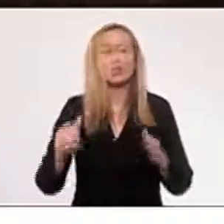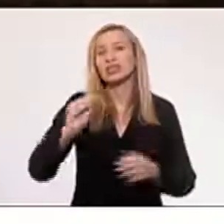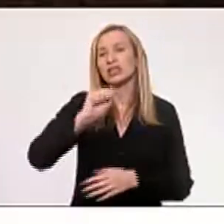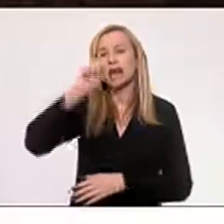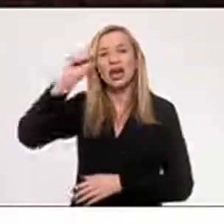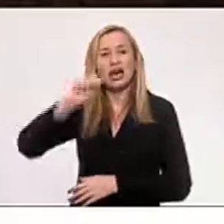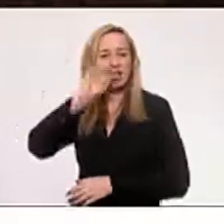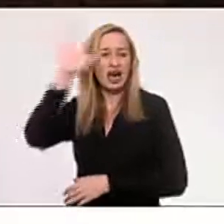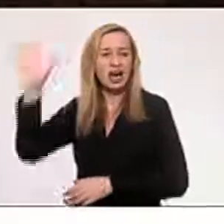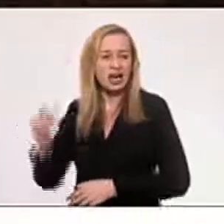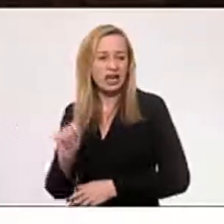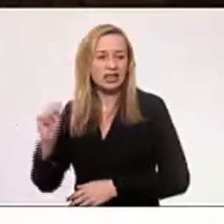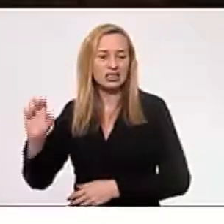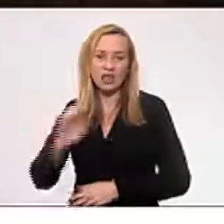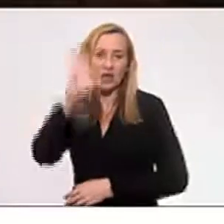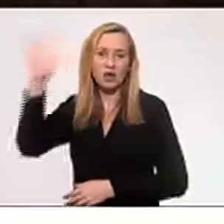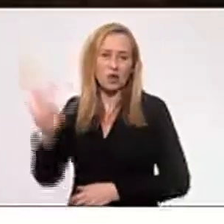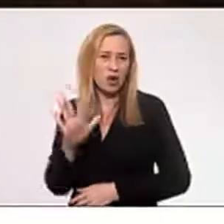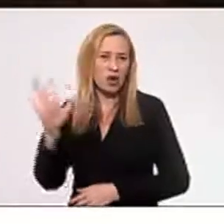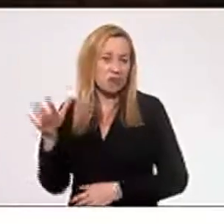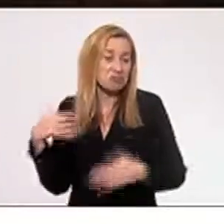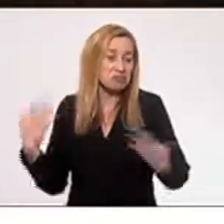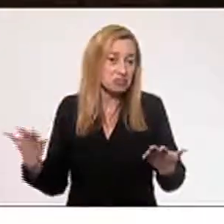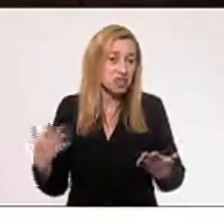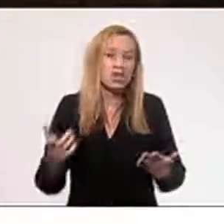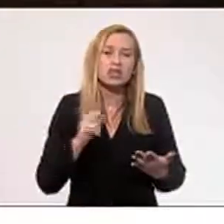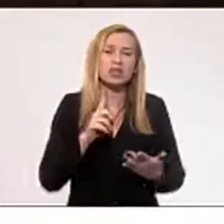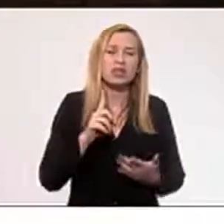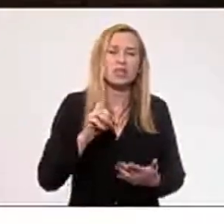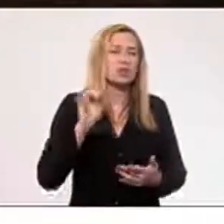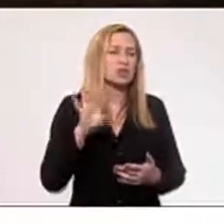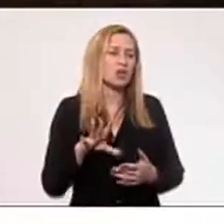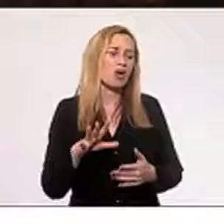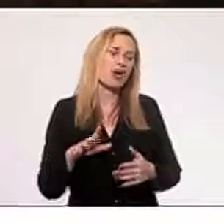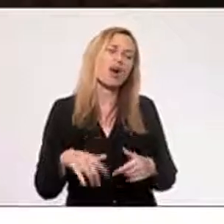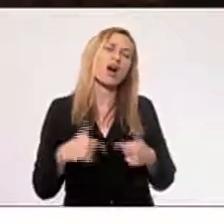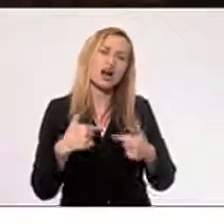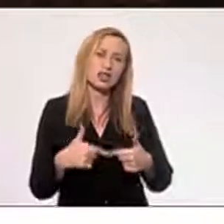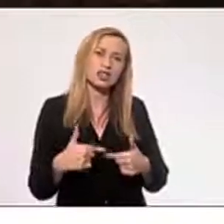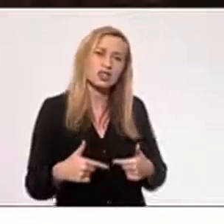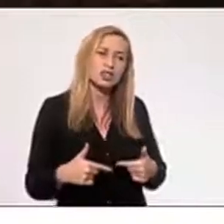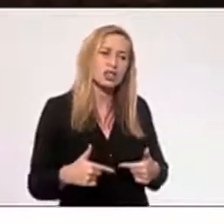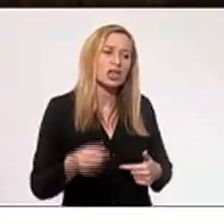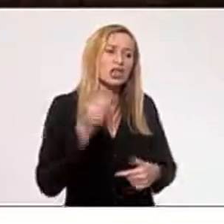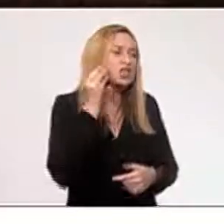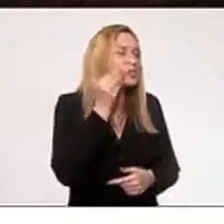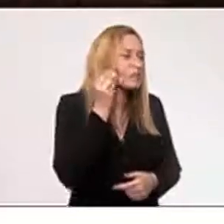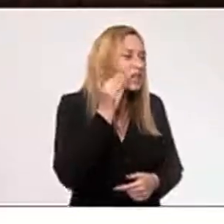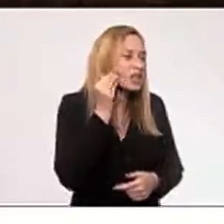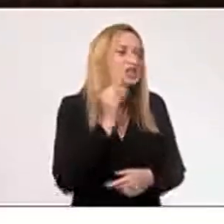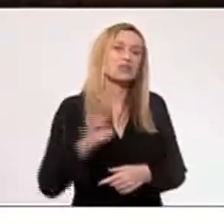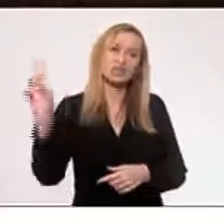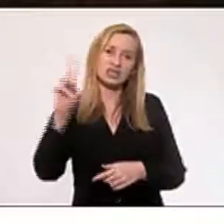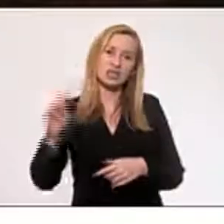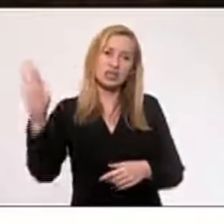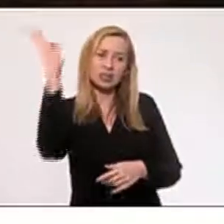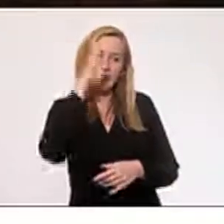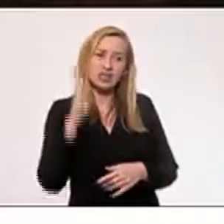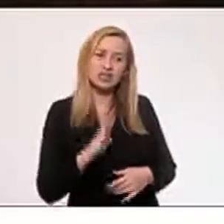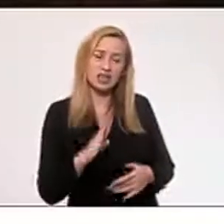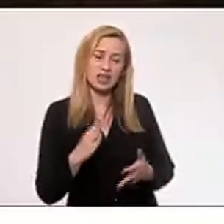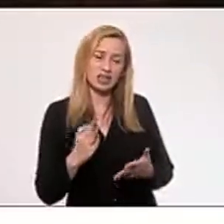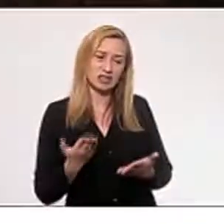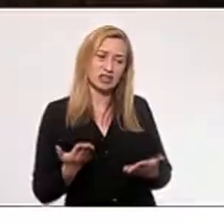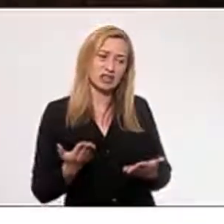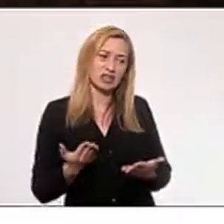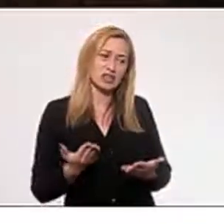Europa, da América do Norte, porque não só funcionam há séculos, né? A experiência universitária brasileira é muito recente,